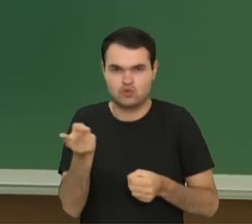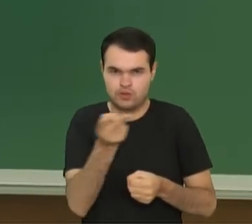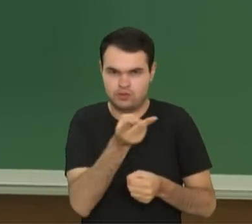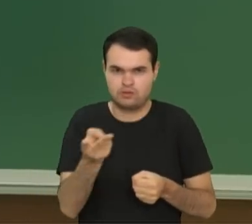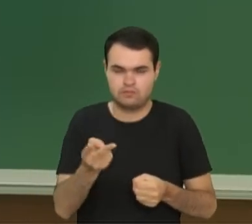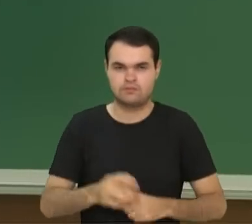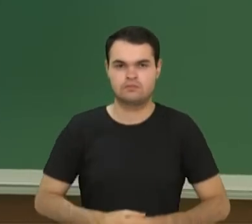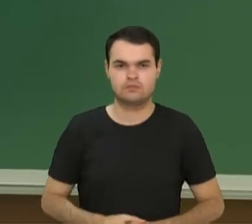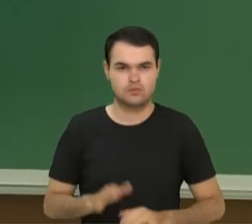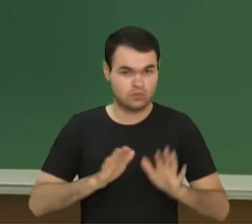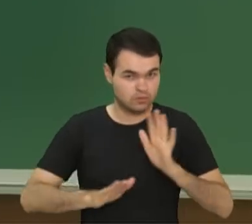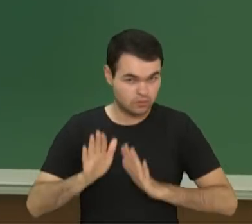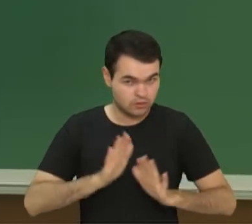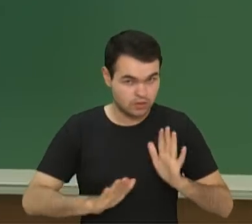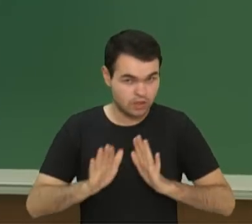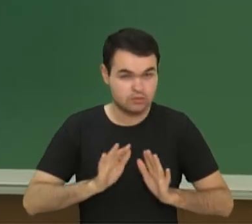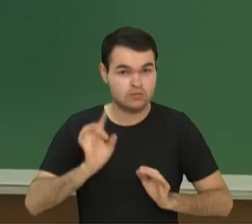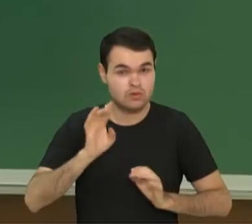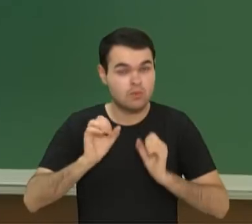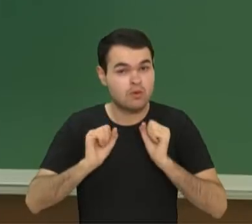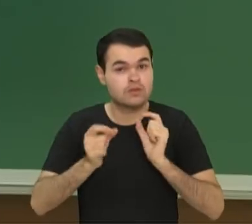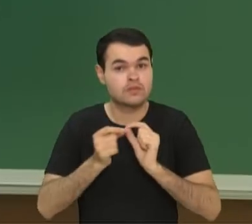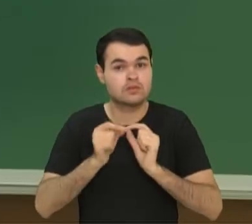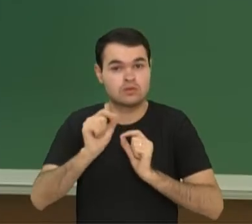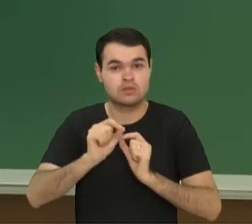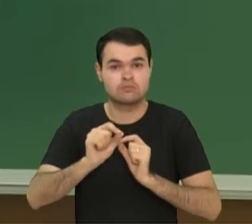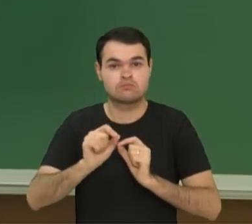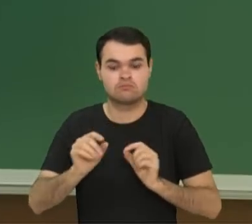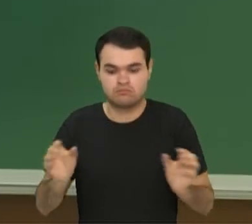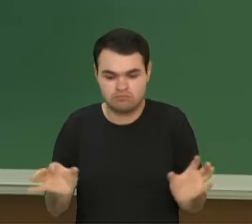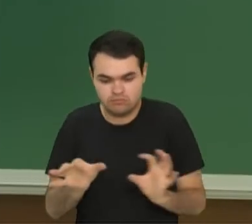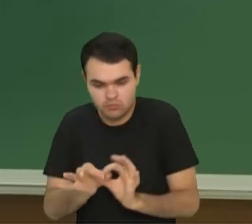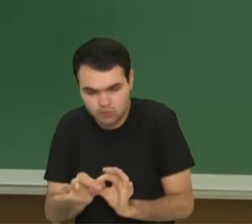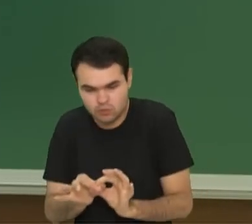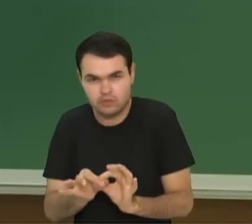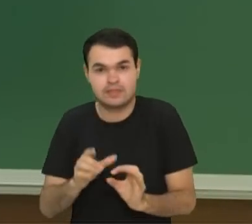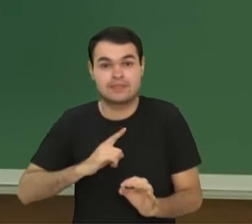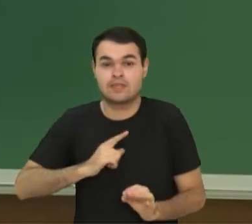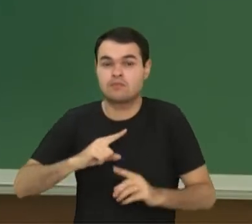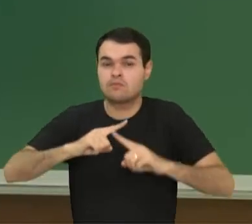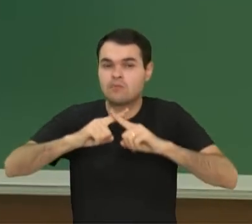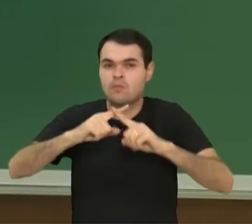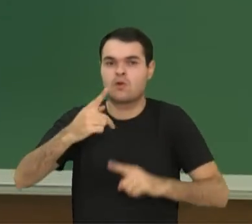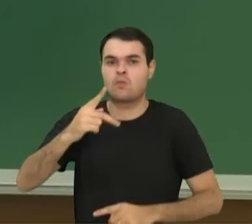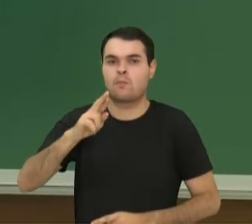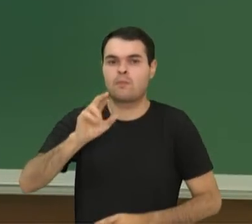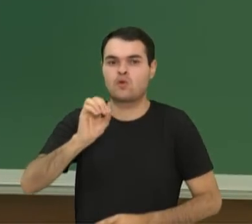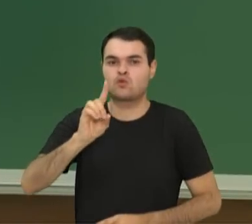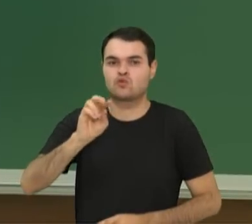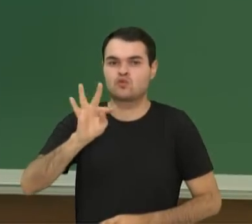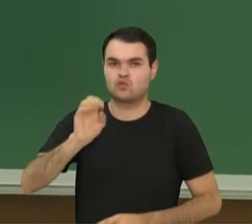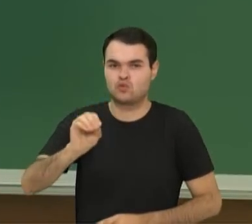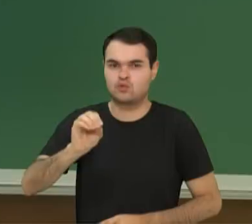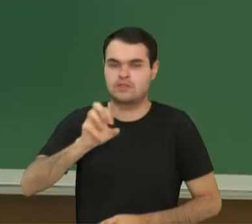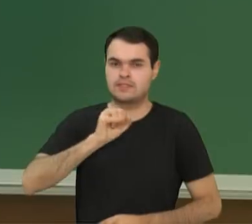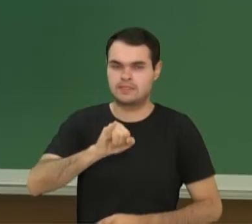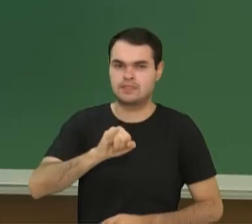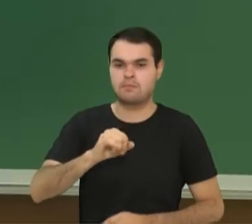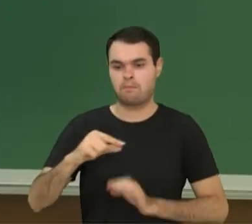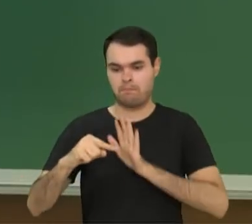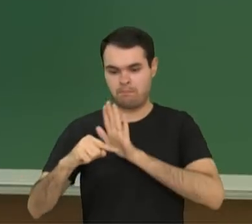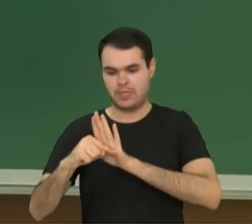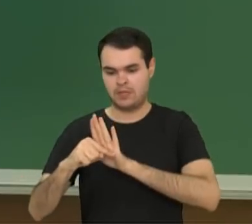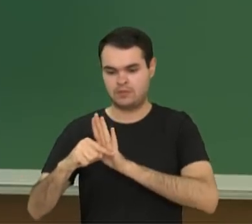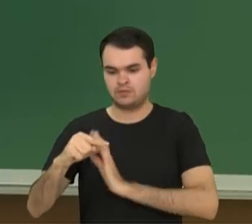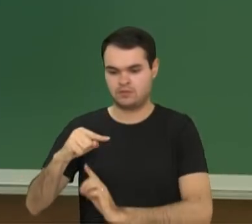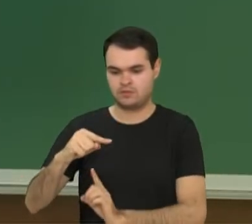valores. Toma cuidado, que só pode fazer isso quando eu tenho o produto. Se tiver menos ou mais